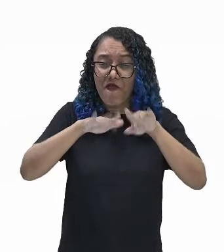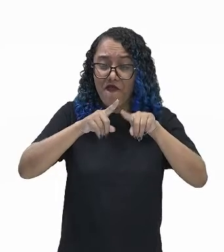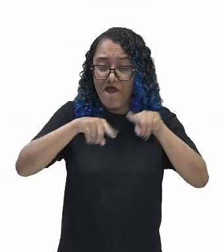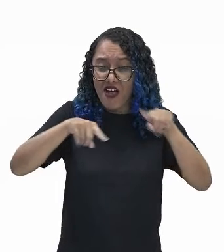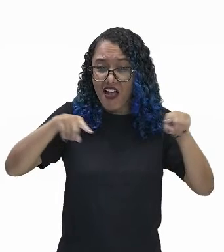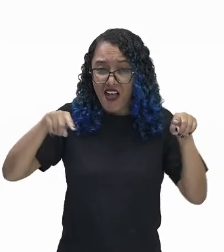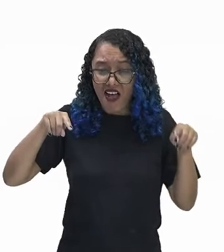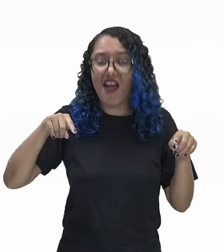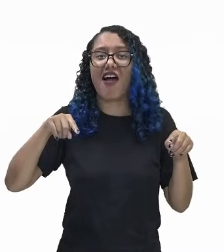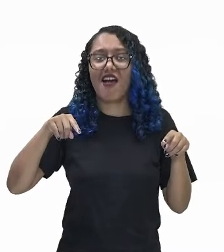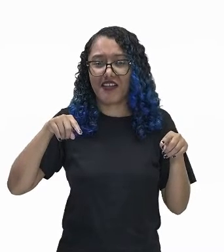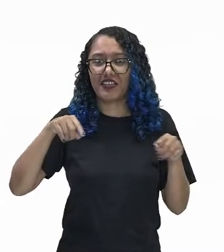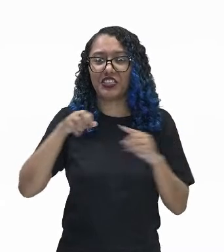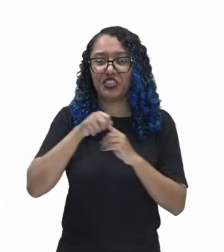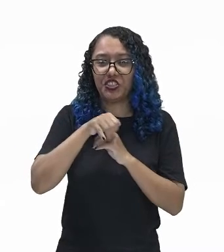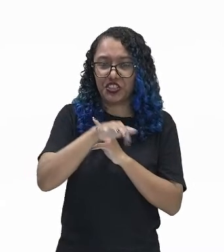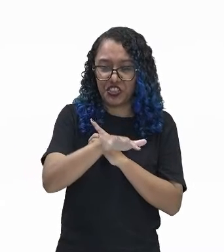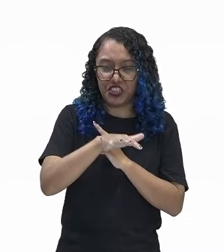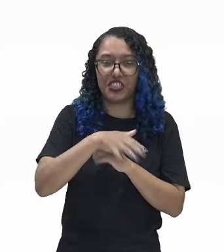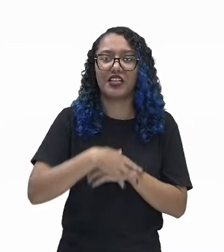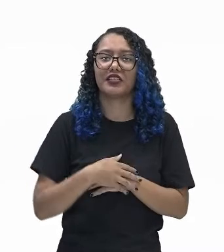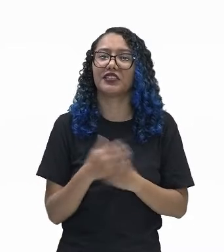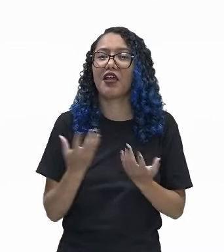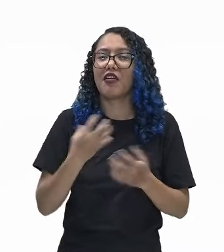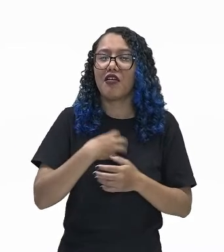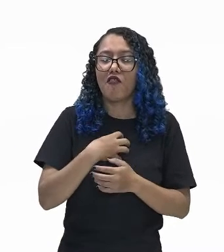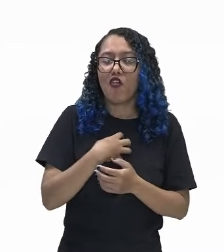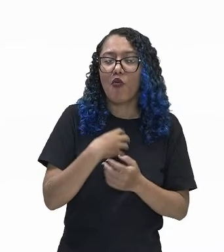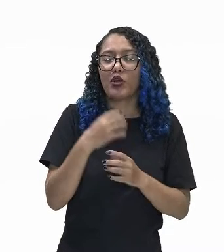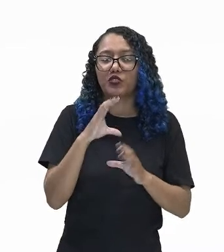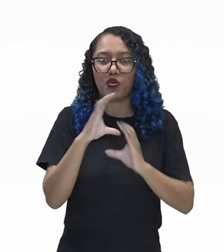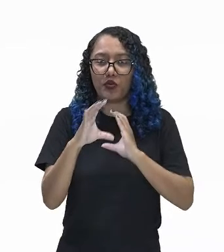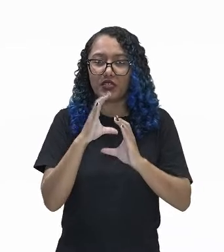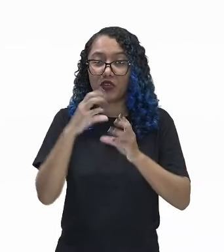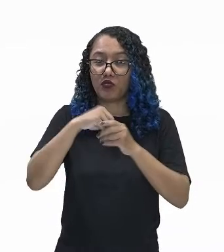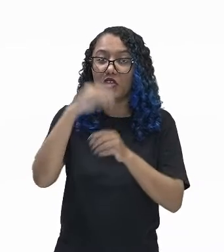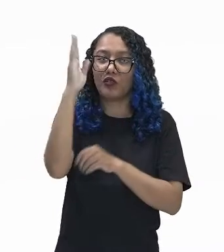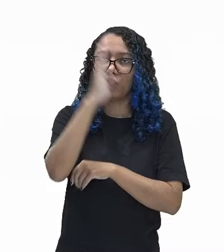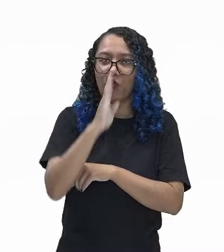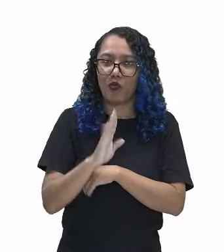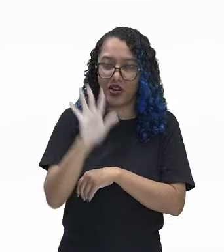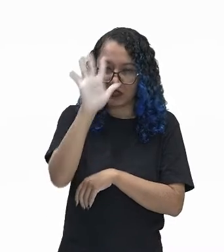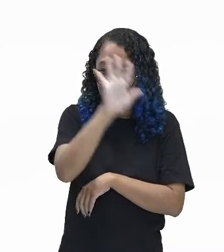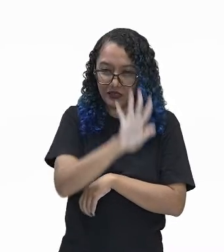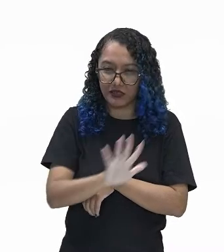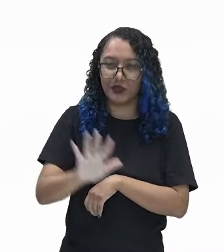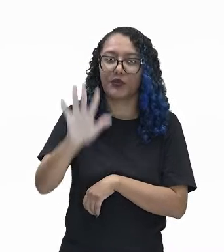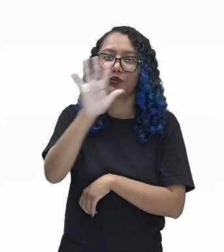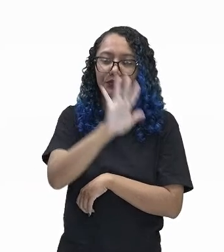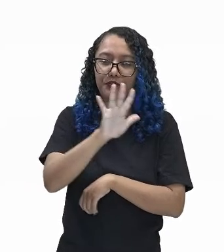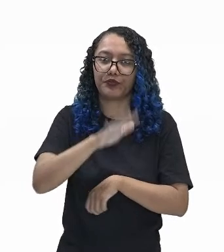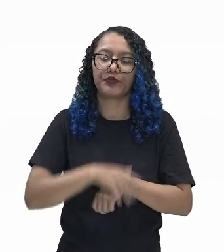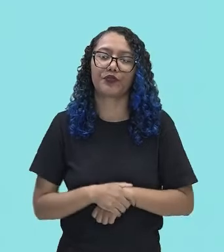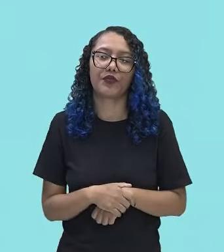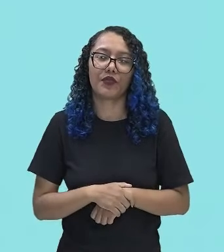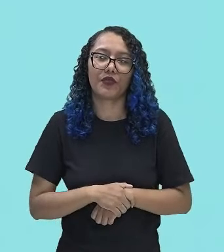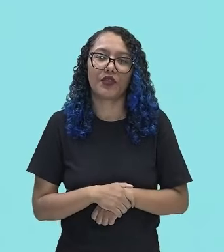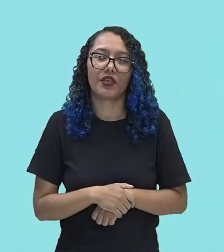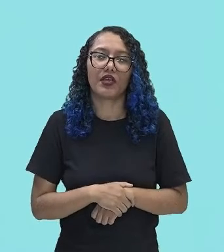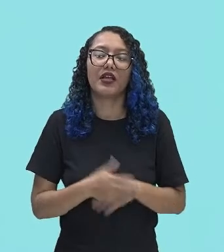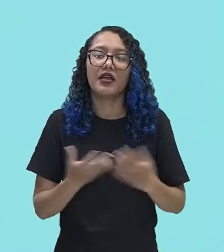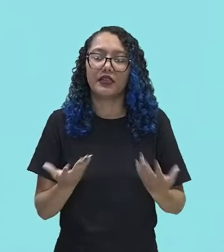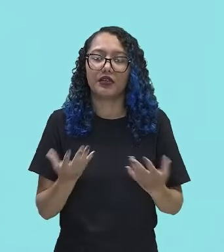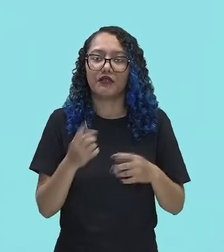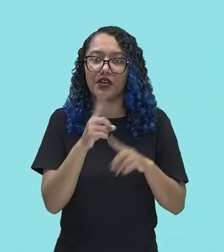comunicar dentro do nosso Brasil. Outra coisa, está falando de variação geográfica, né? Até mesmo no